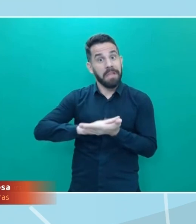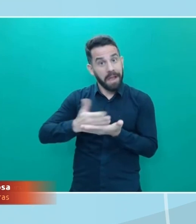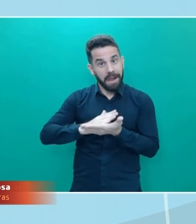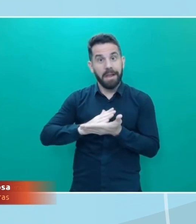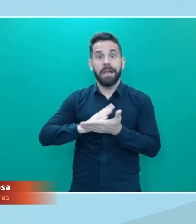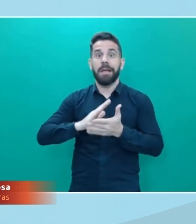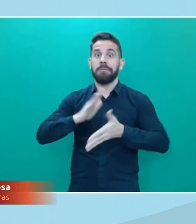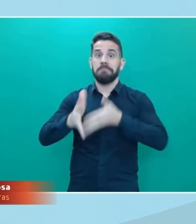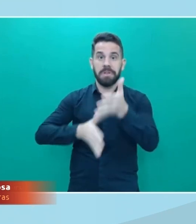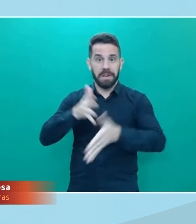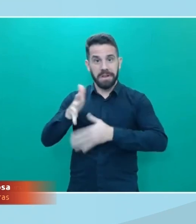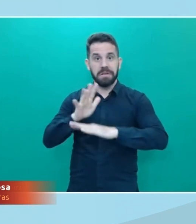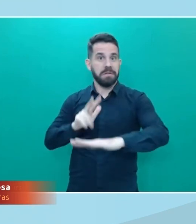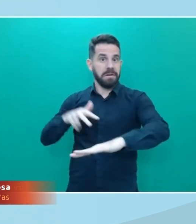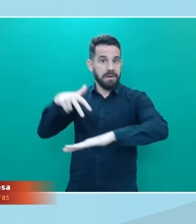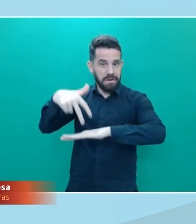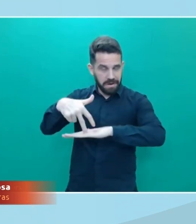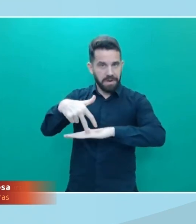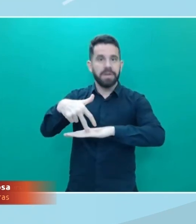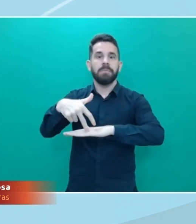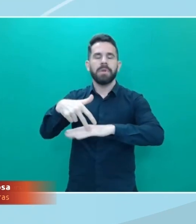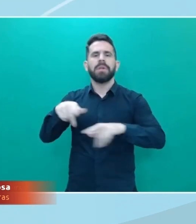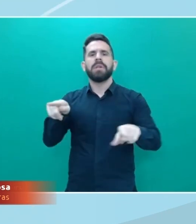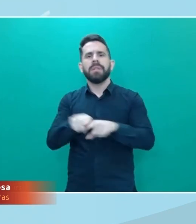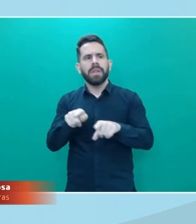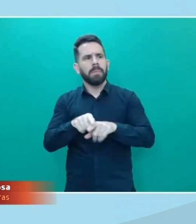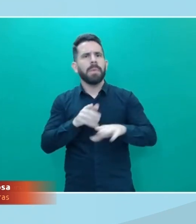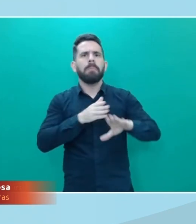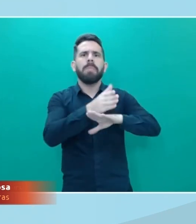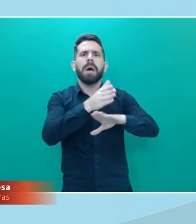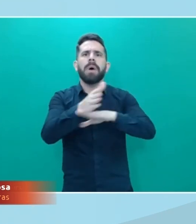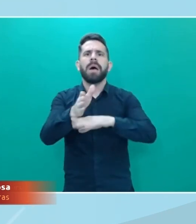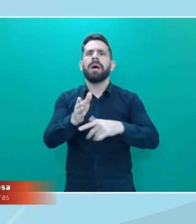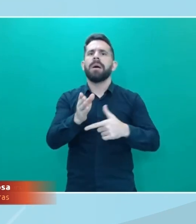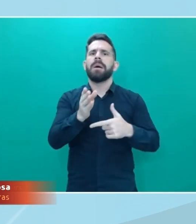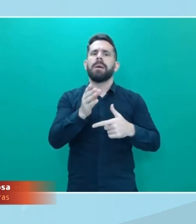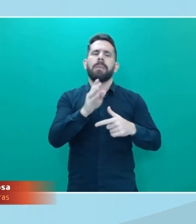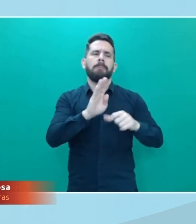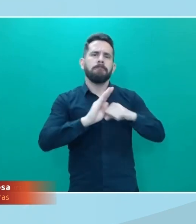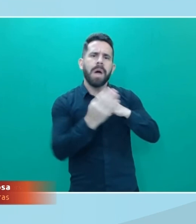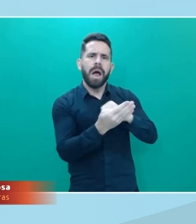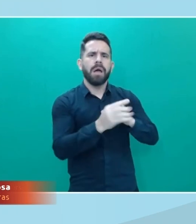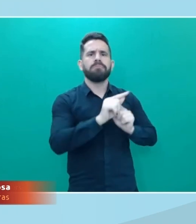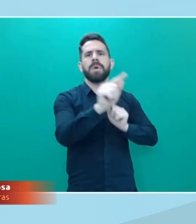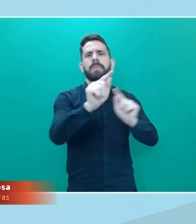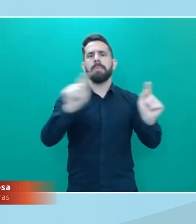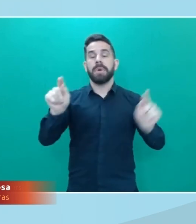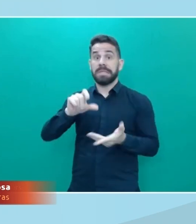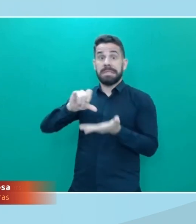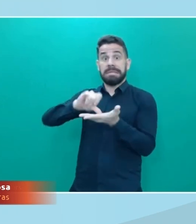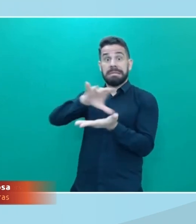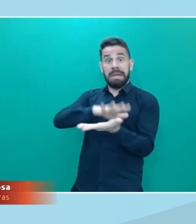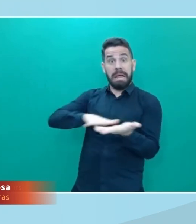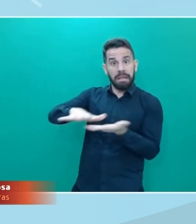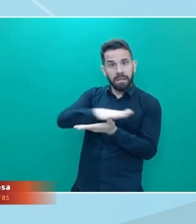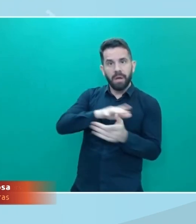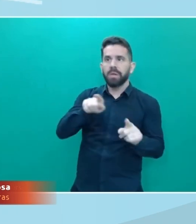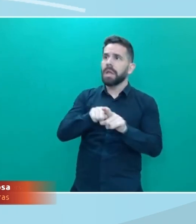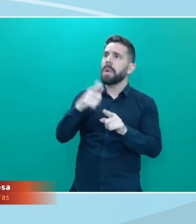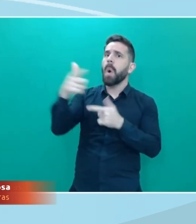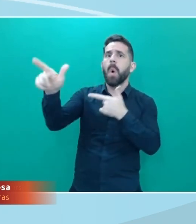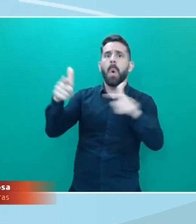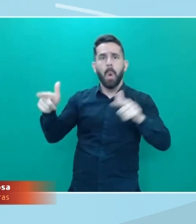diferentes eventos em bairros de Goiânia, tanto na região central quanto nas regiões mais periféricas da